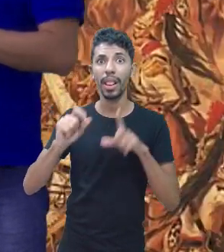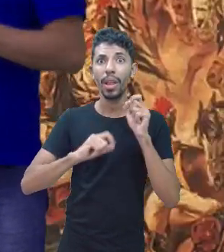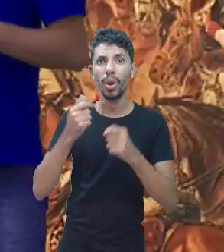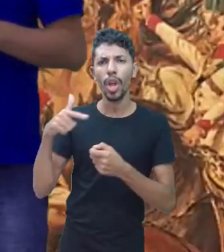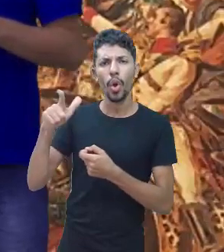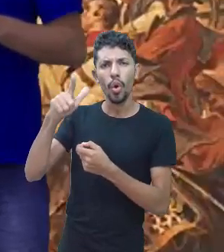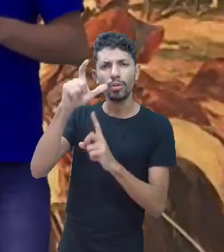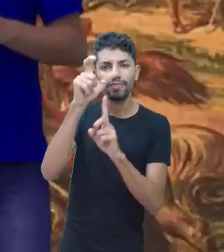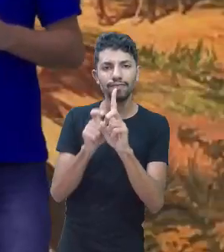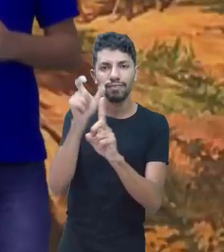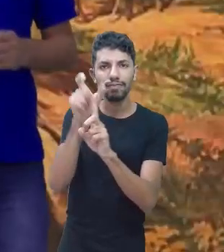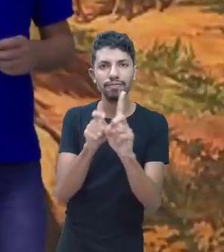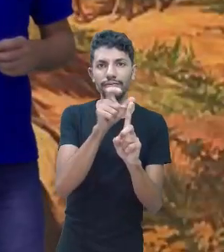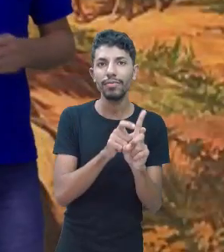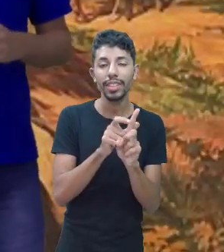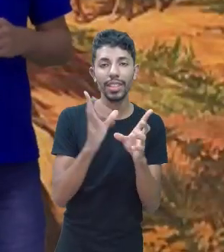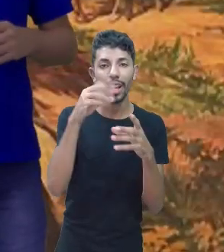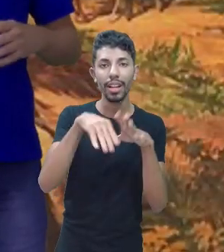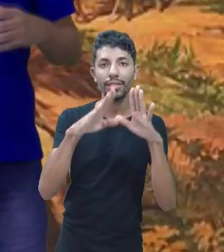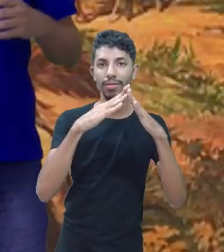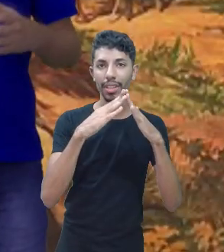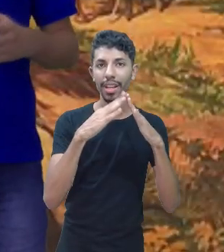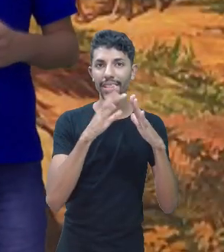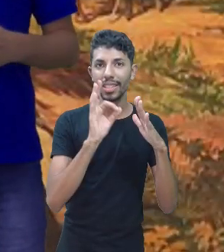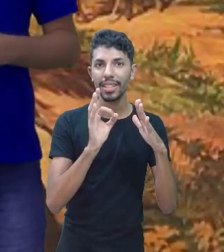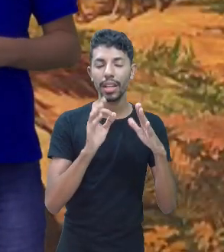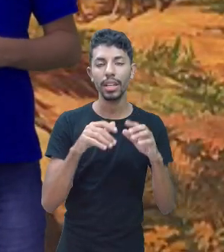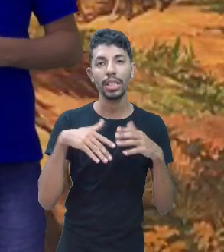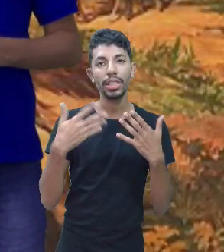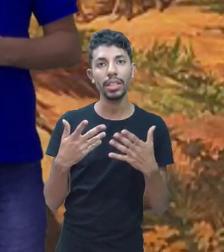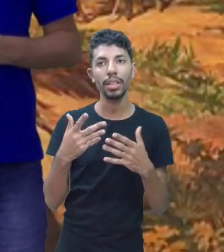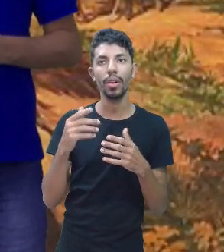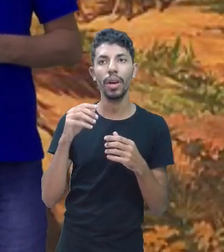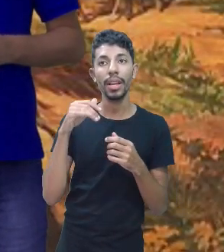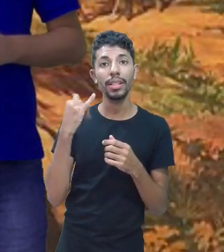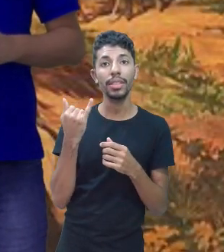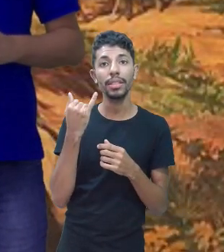estão numa casinha. É interessante porque o Pedro Américo ele veio